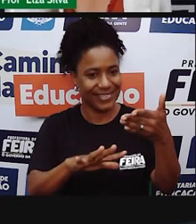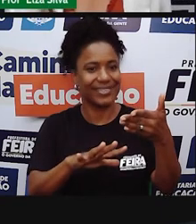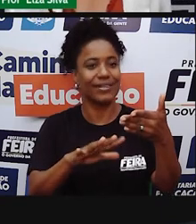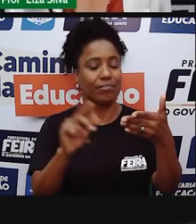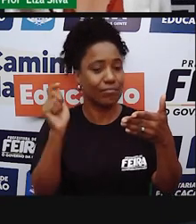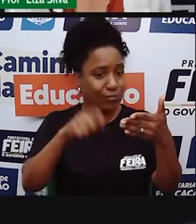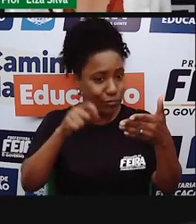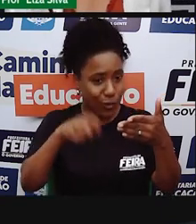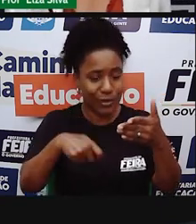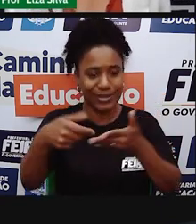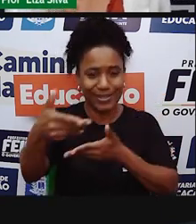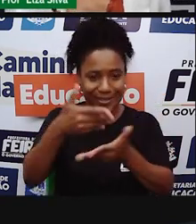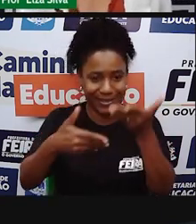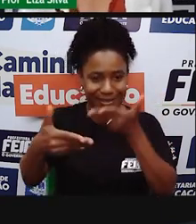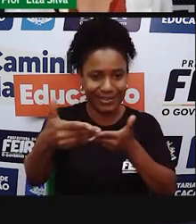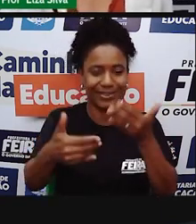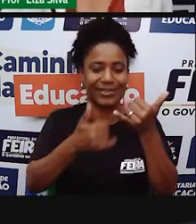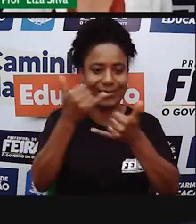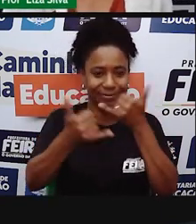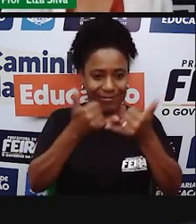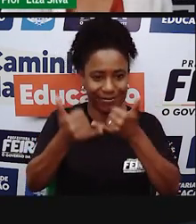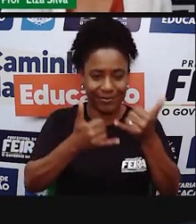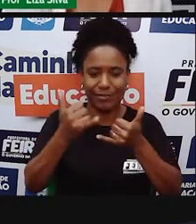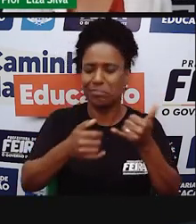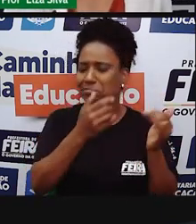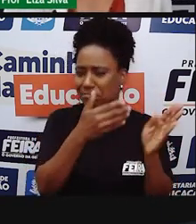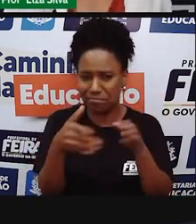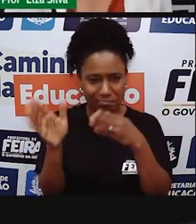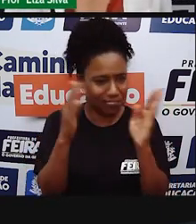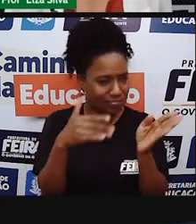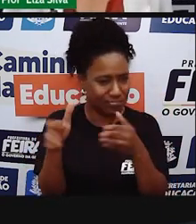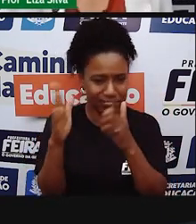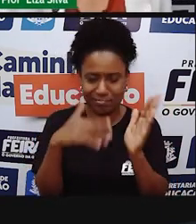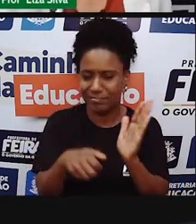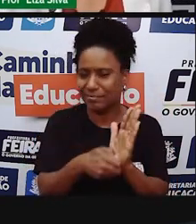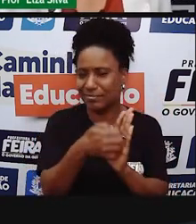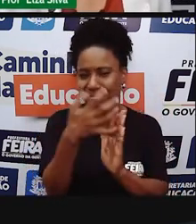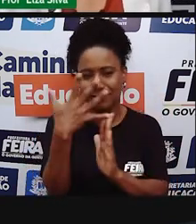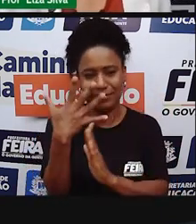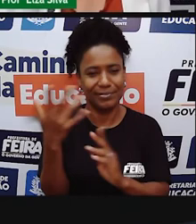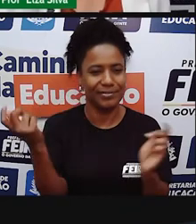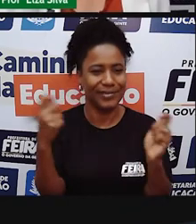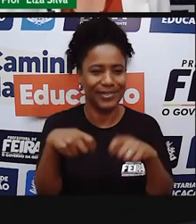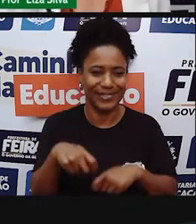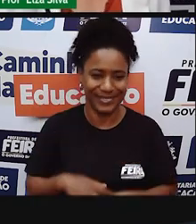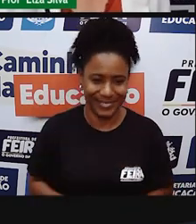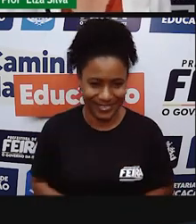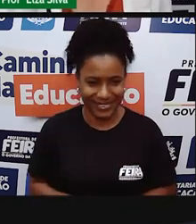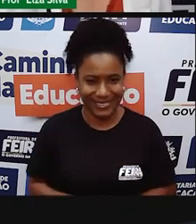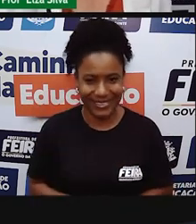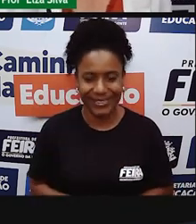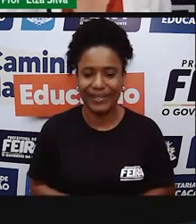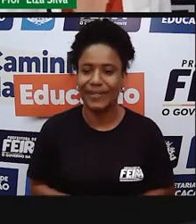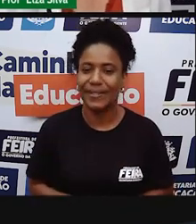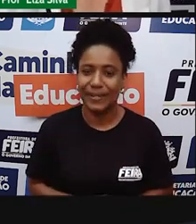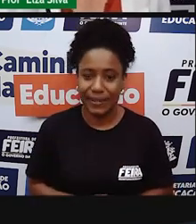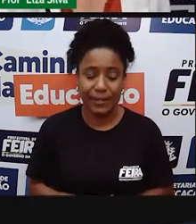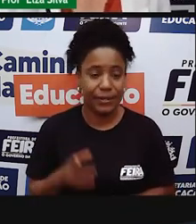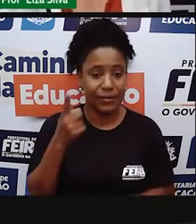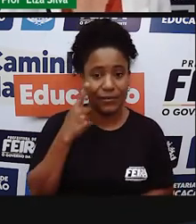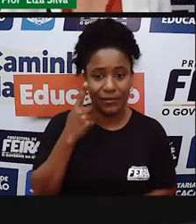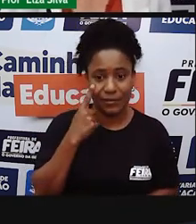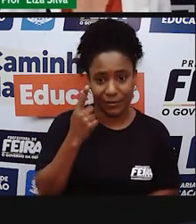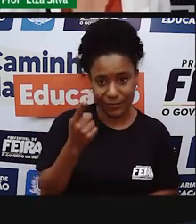vezes achar necessário para desenvolver a sua aprendizagem. Então, nós temos aqui a Multiple